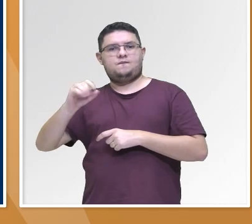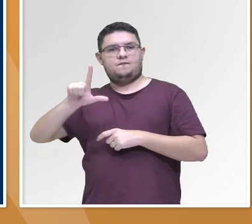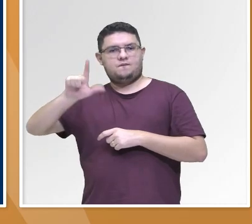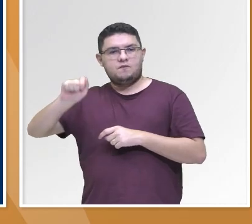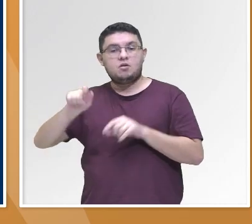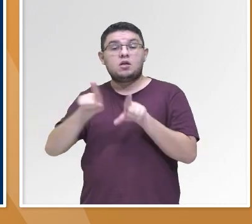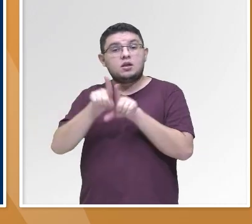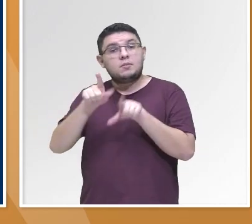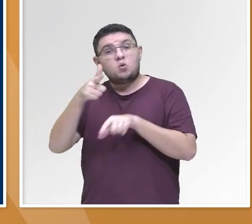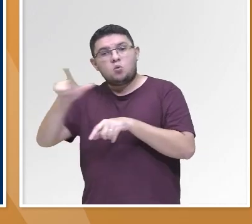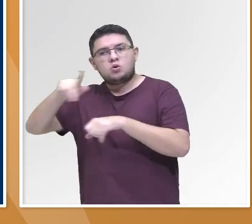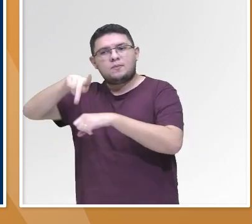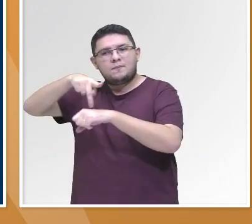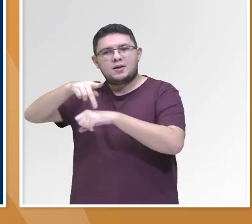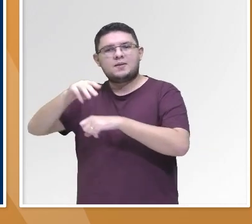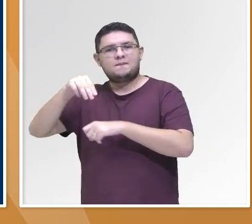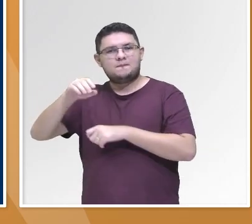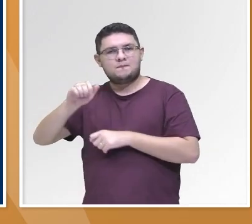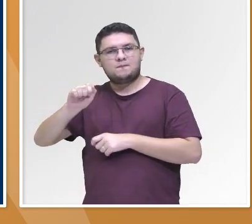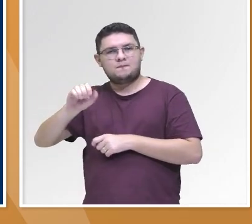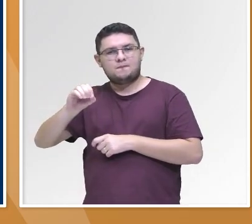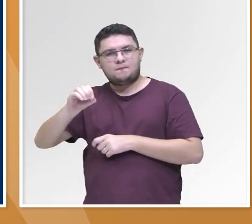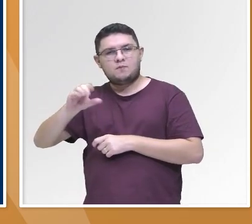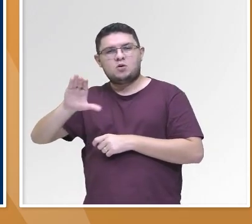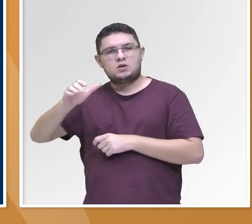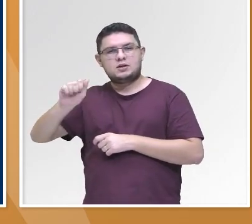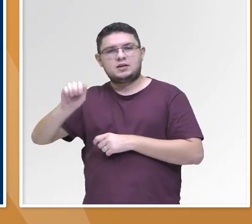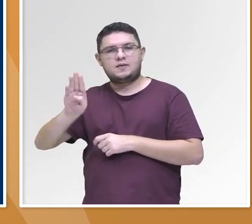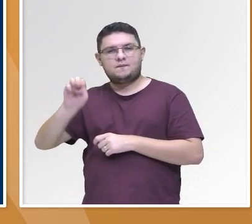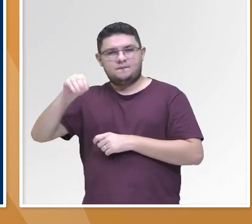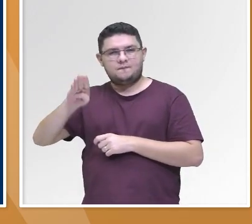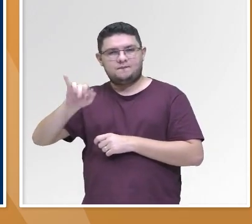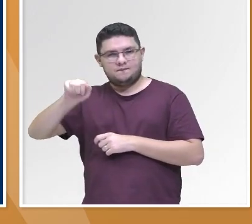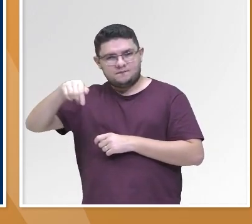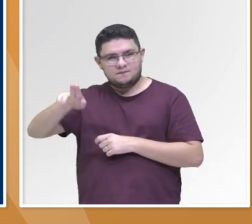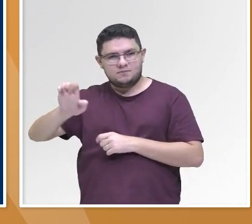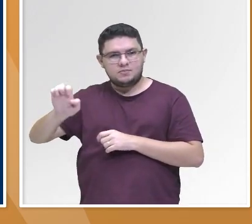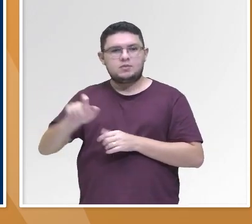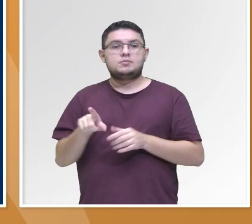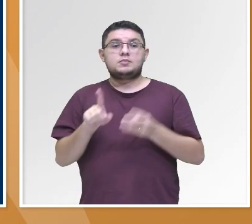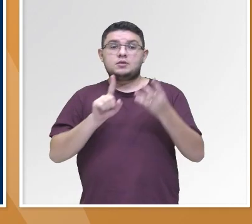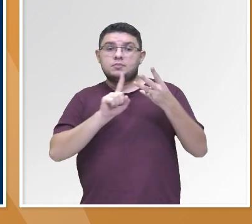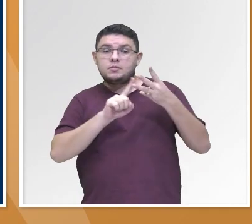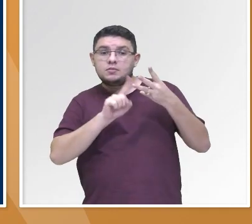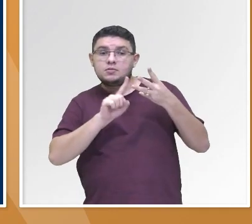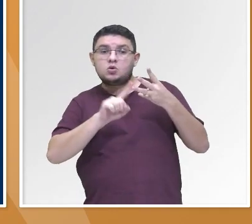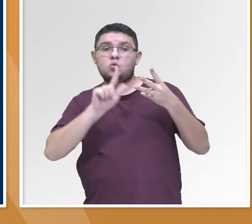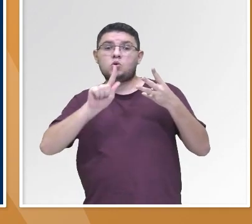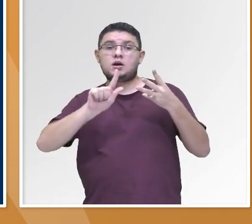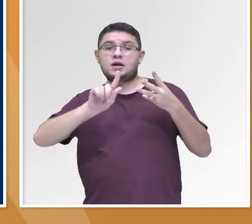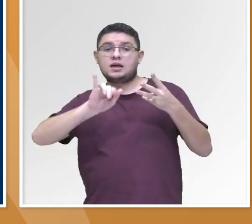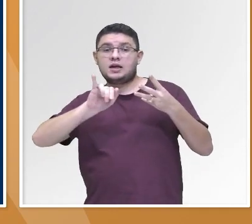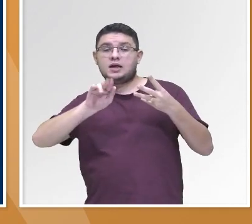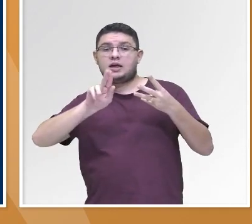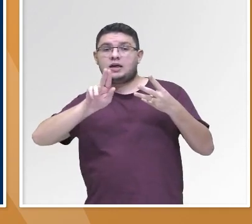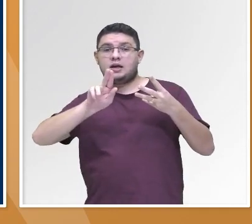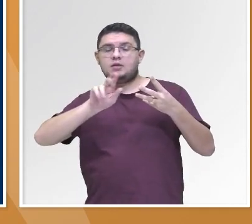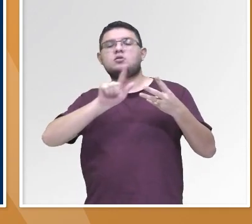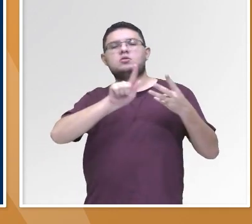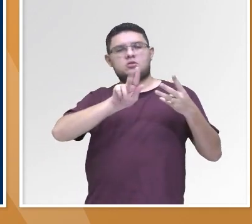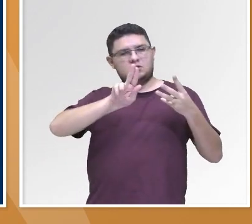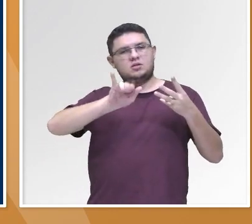em costa, lembra que nós não estamos falando especificamente de um país, e sim estamos falando da região litorânea de